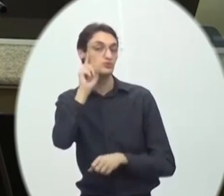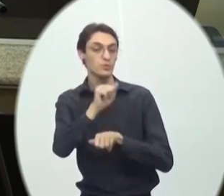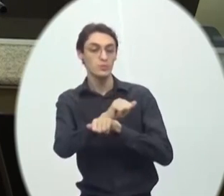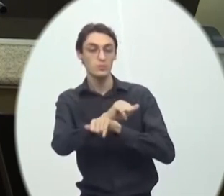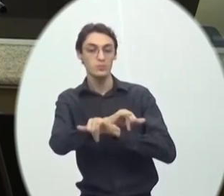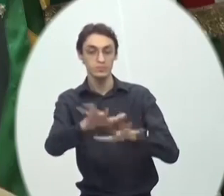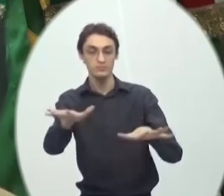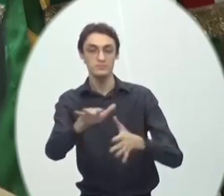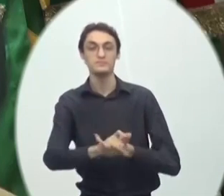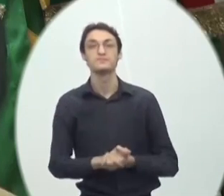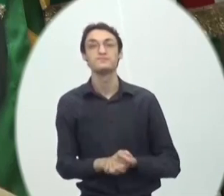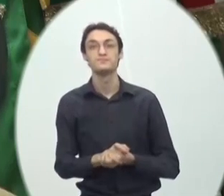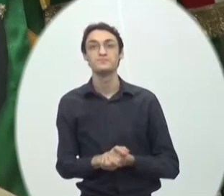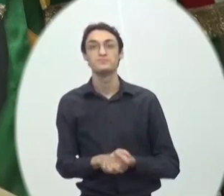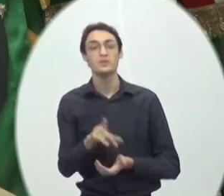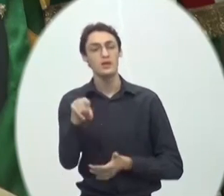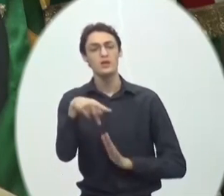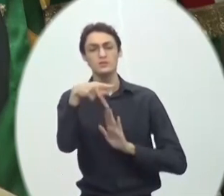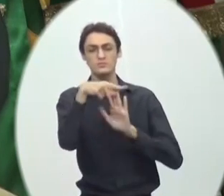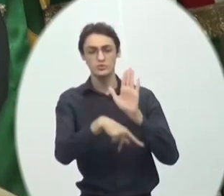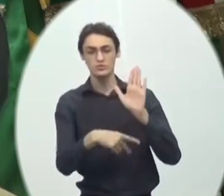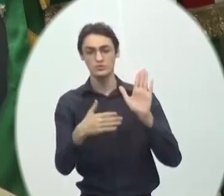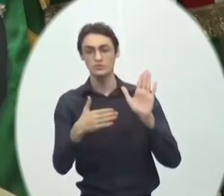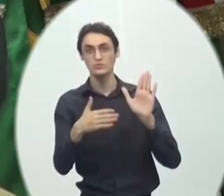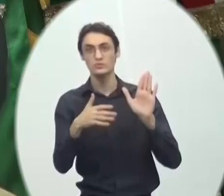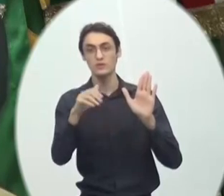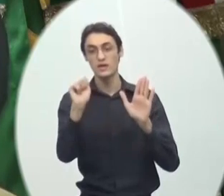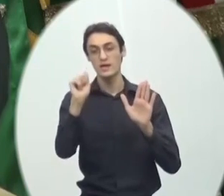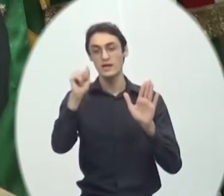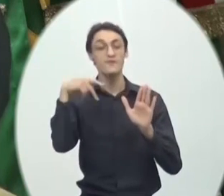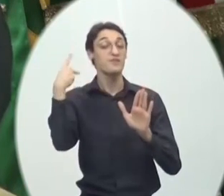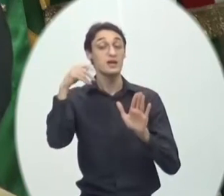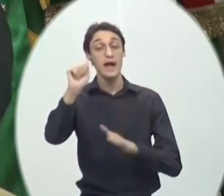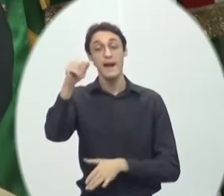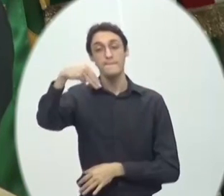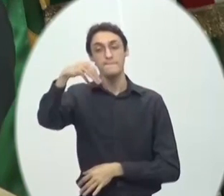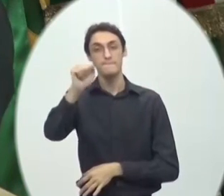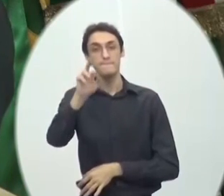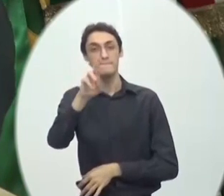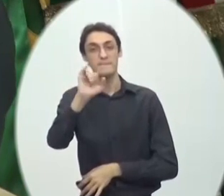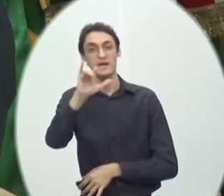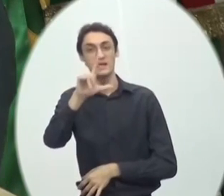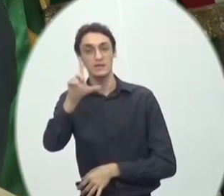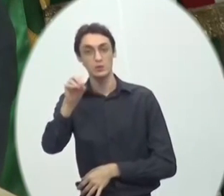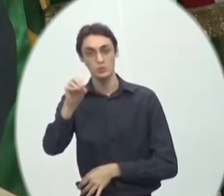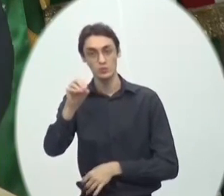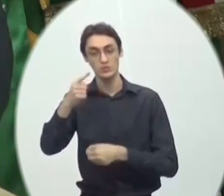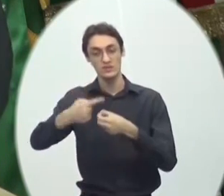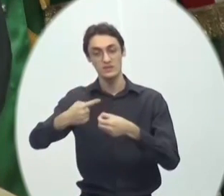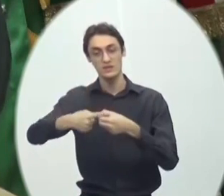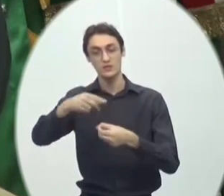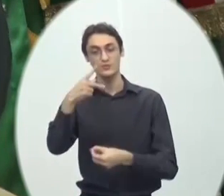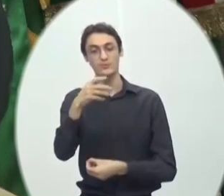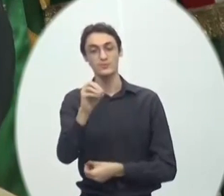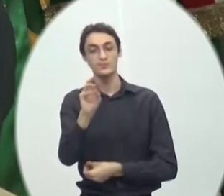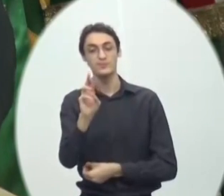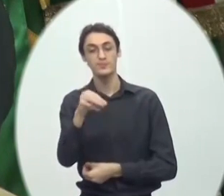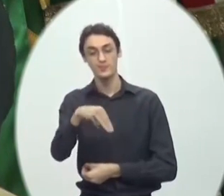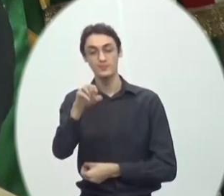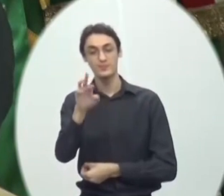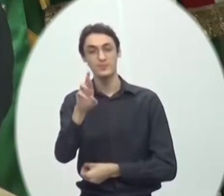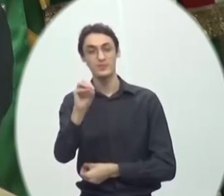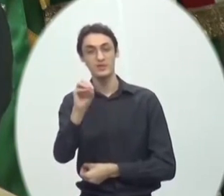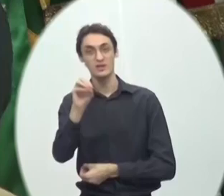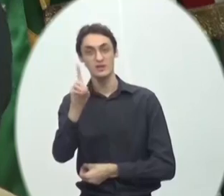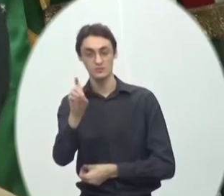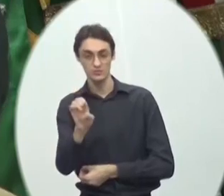Tá? Então, esse é um projeto do vereador Amarildo da Silva, tá? Lá de Pomerode. Projeto que foi aprovado,